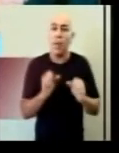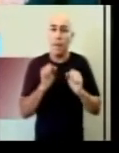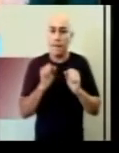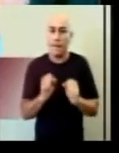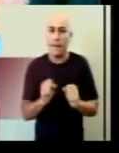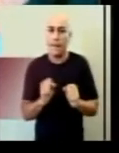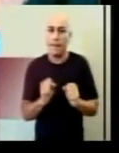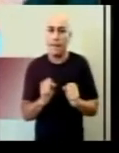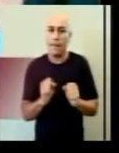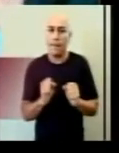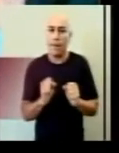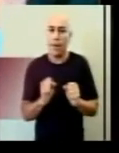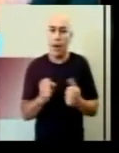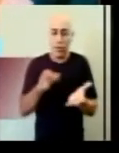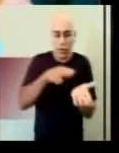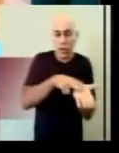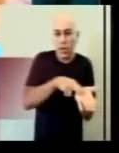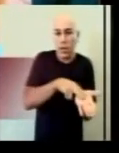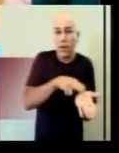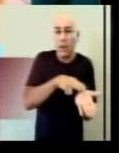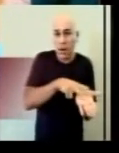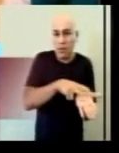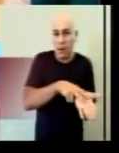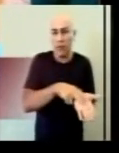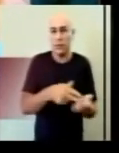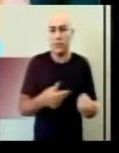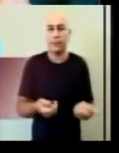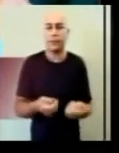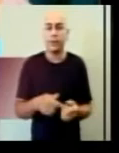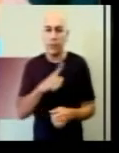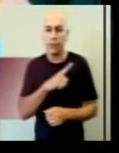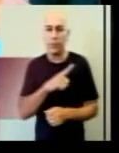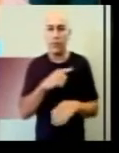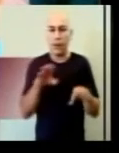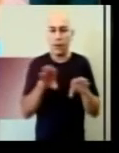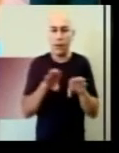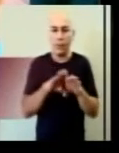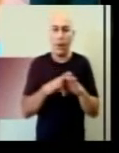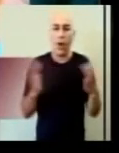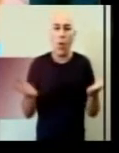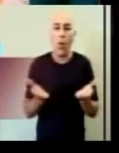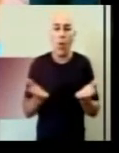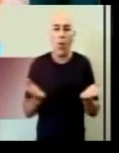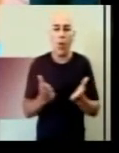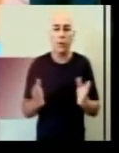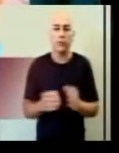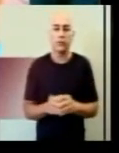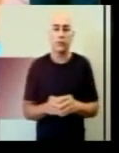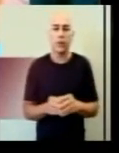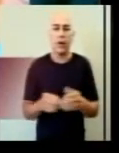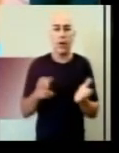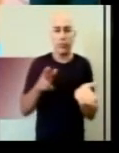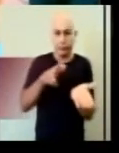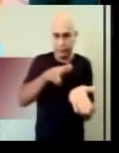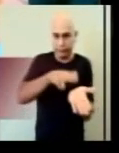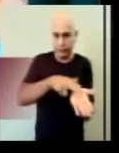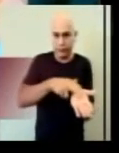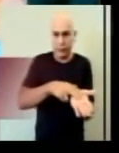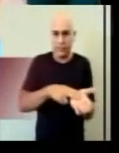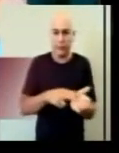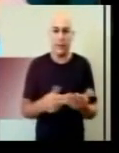possam vir a ser internados. Nós temos, então, hoje, internado